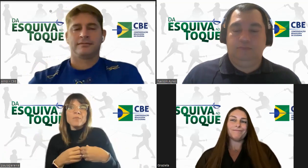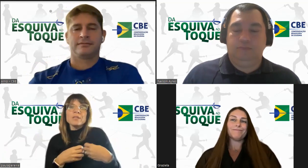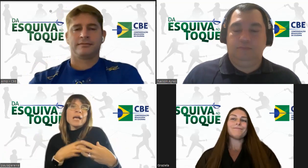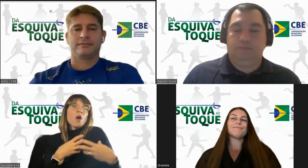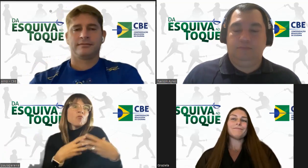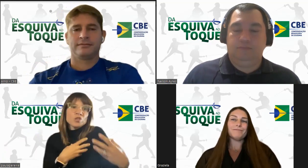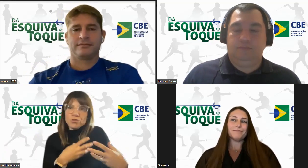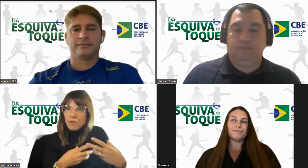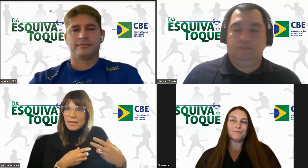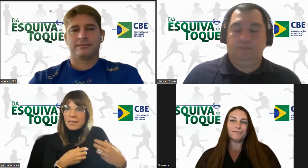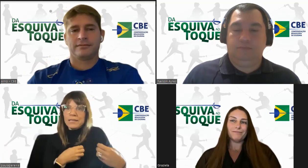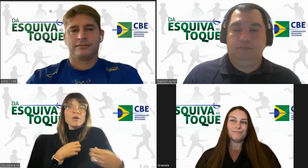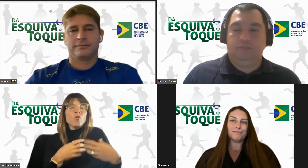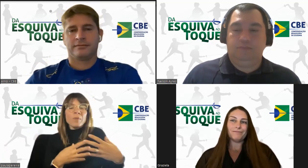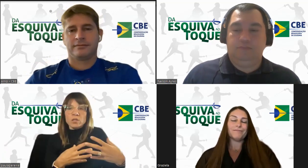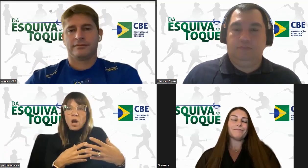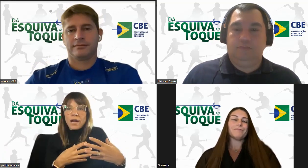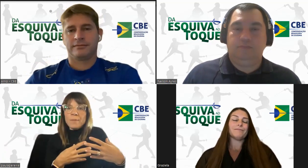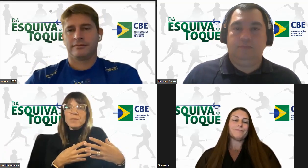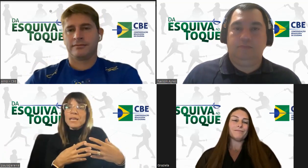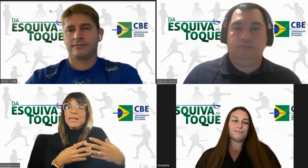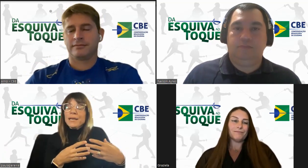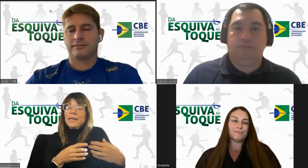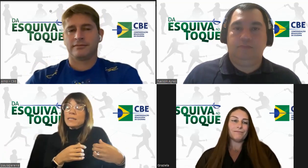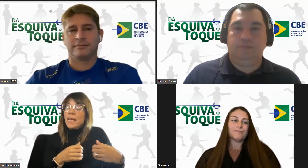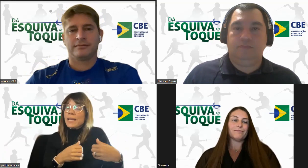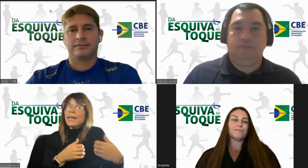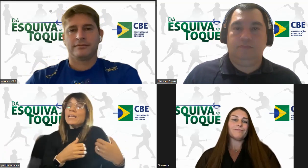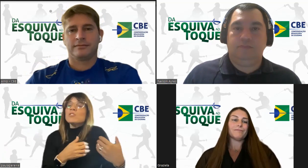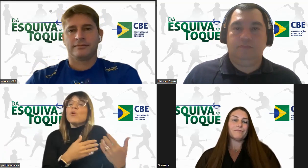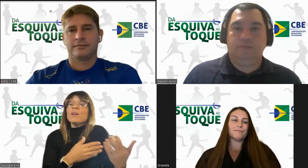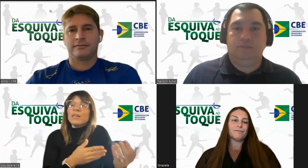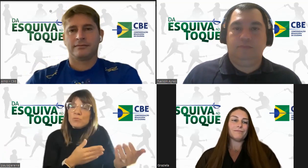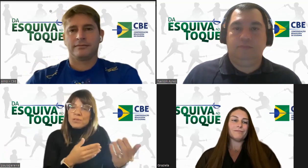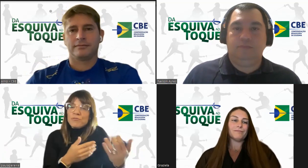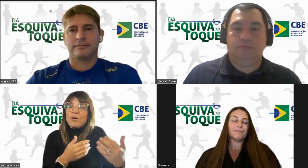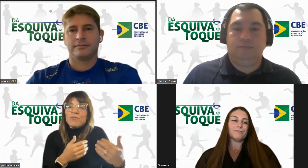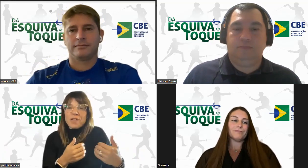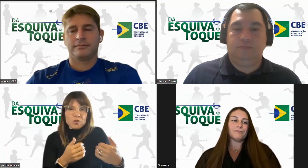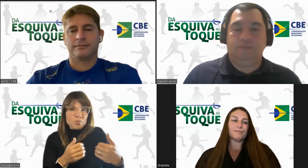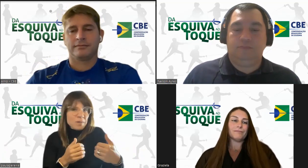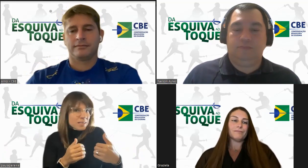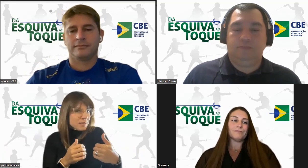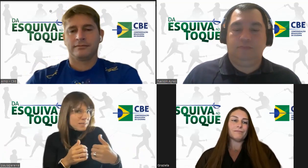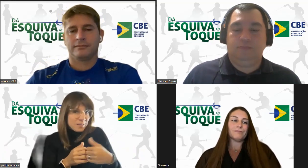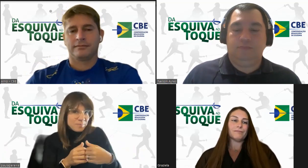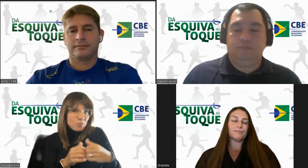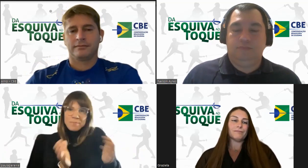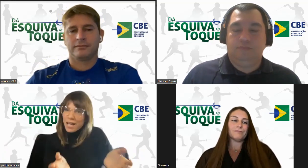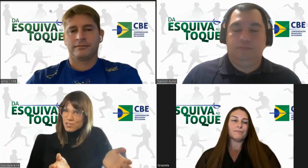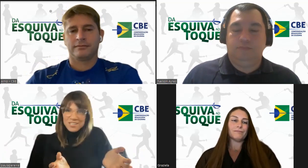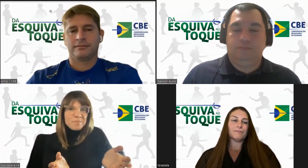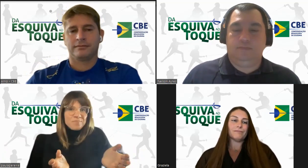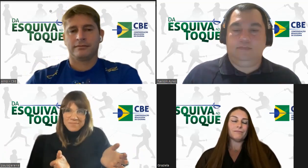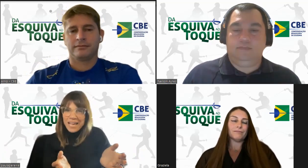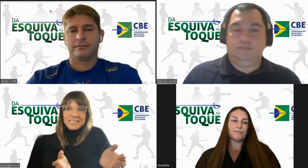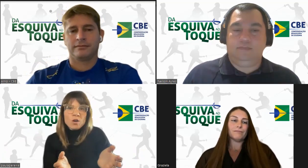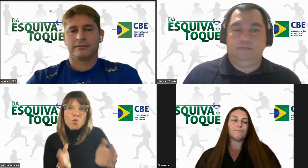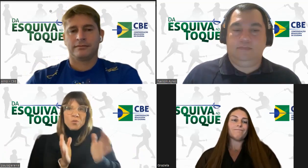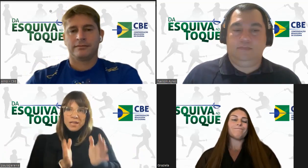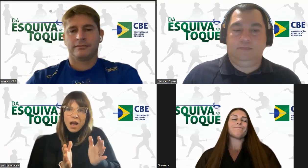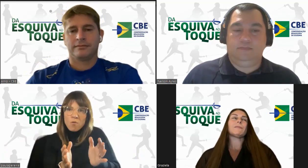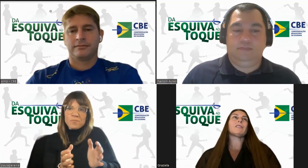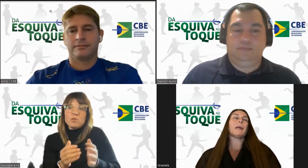tipo de trabalho e tem algo que a gente fala ali alguma troca que ele relaciona com o que foi feito mas assim não tem mágica